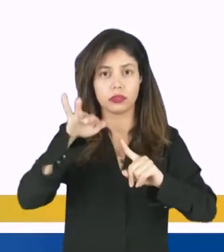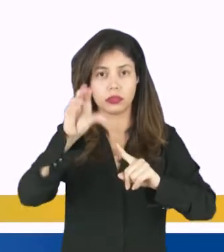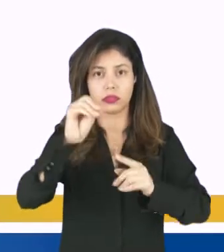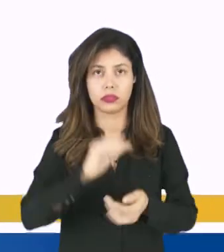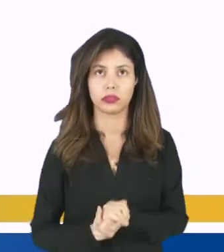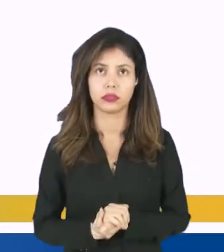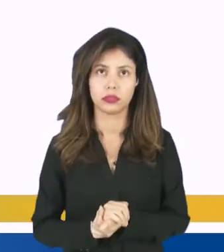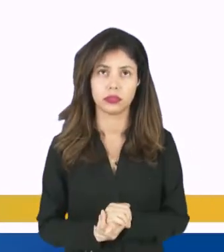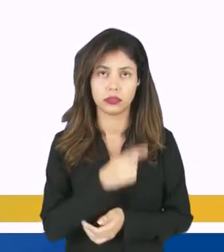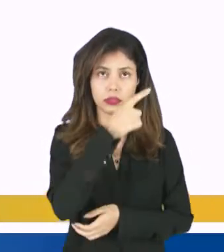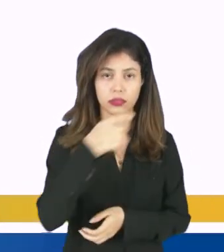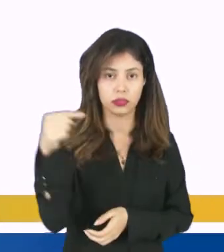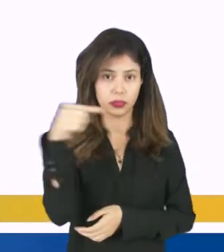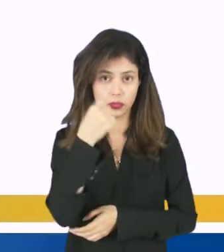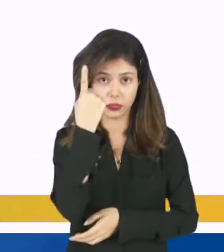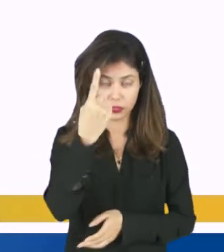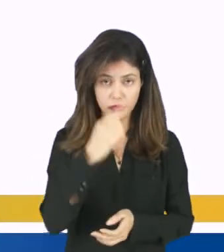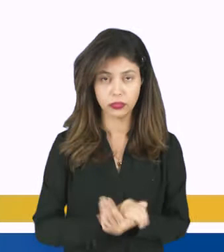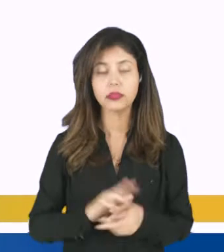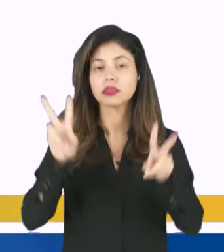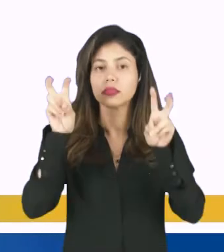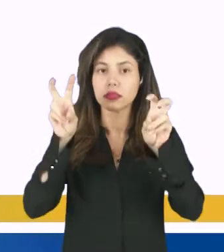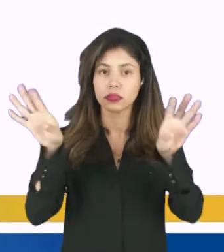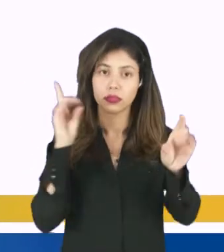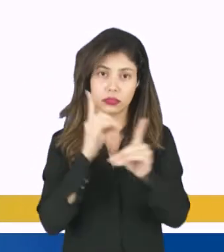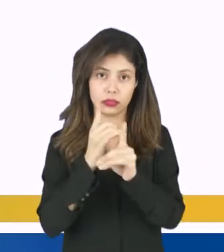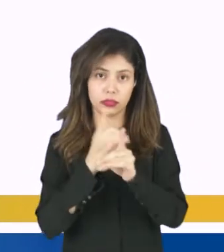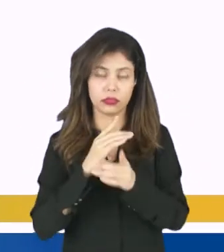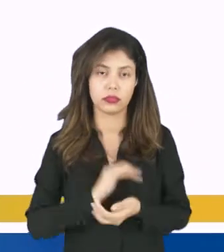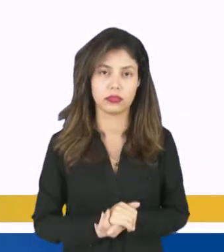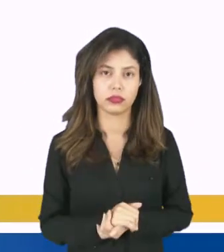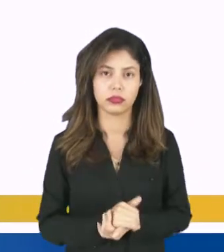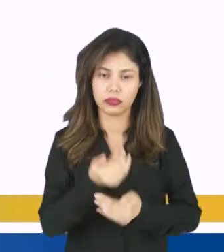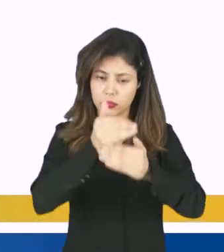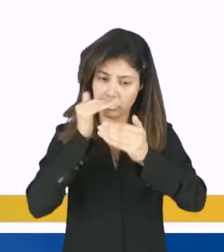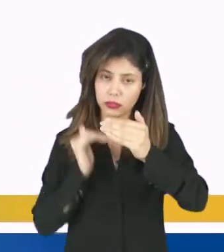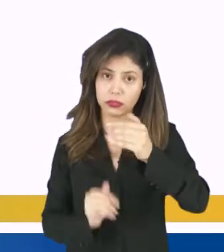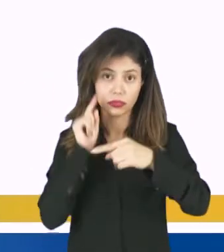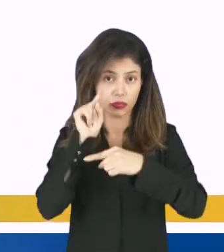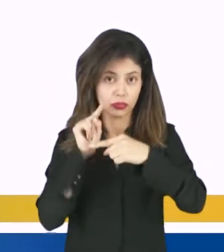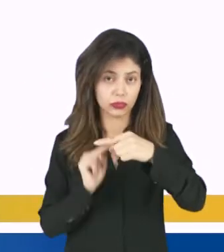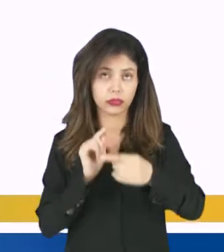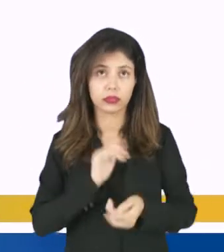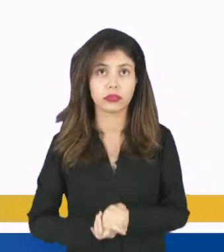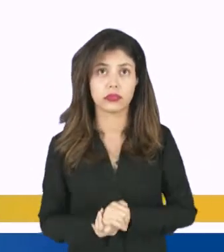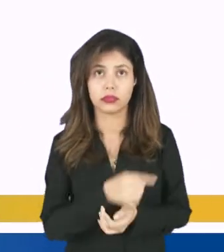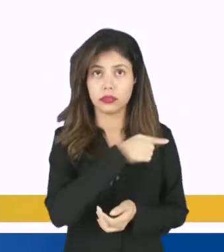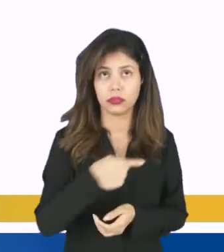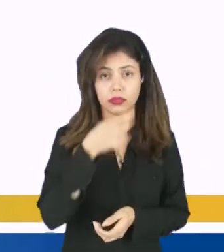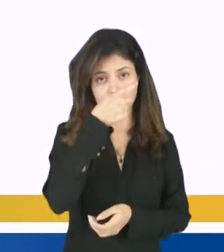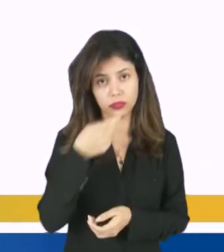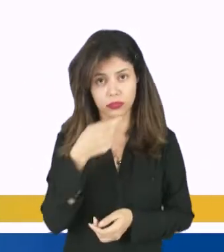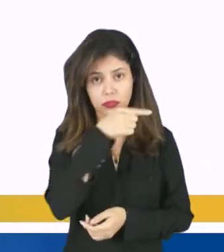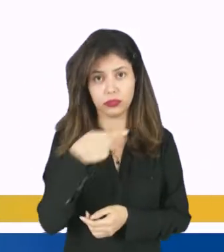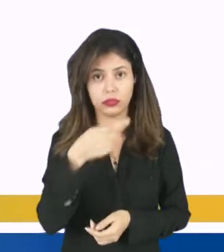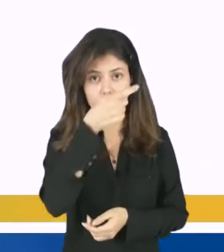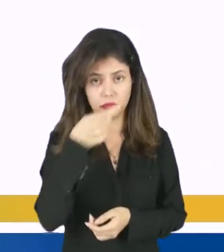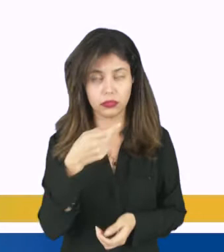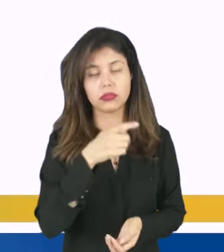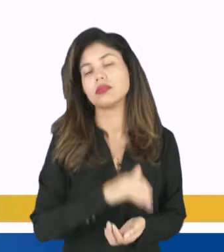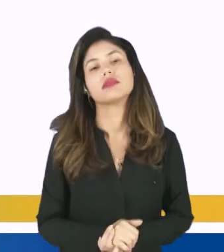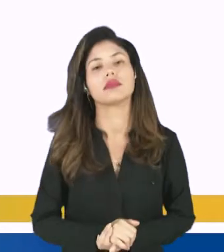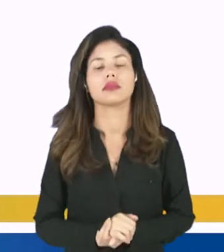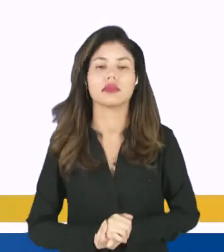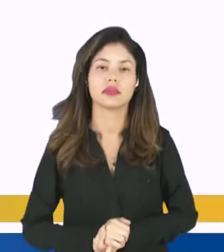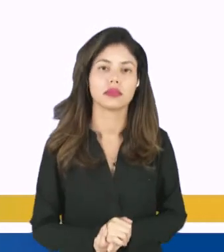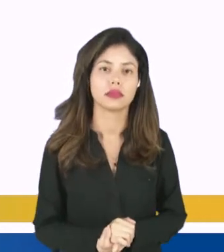x ao quadrado menos x. Fazendo essa subtração, você vai verificar aí que restou somente o menos 5. Tudo